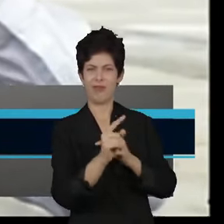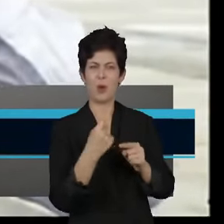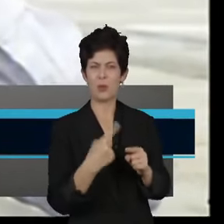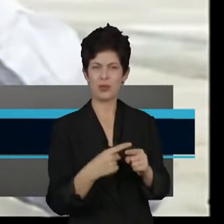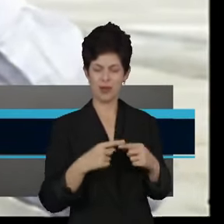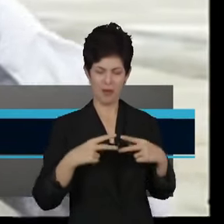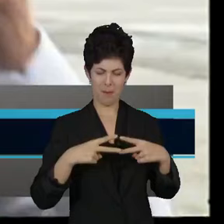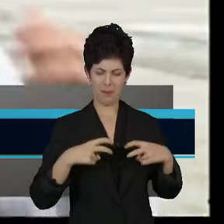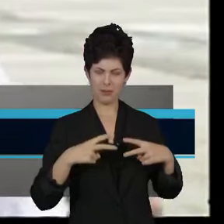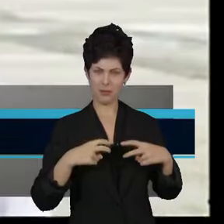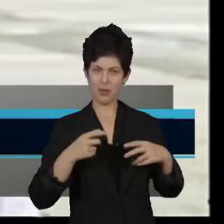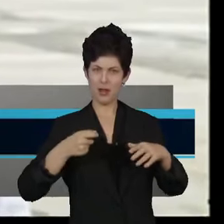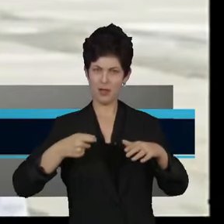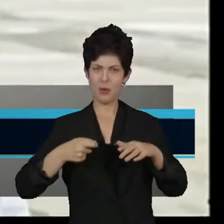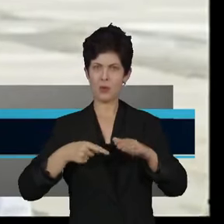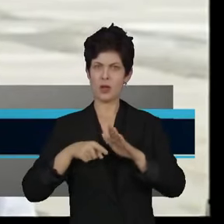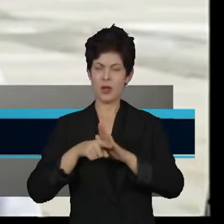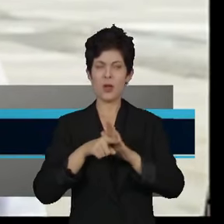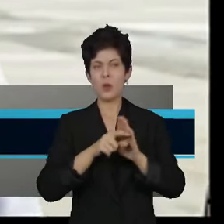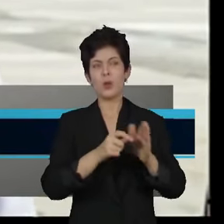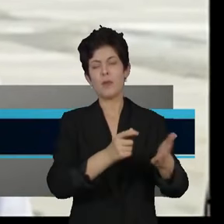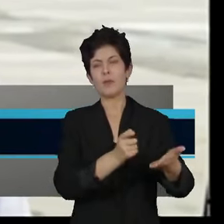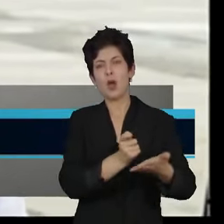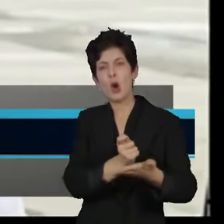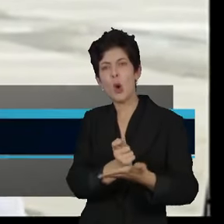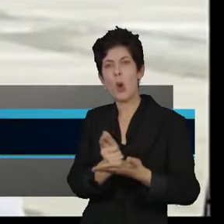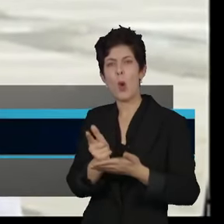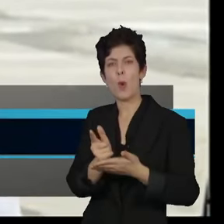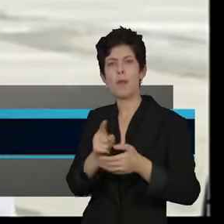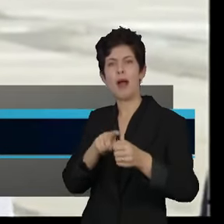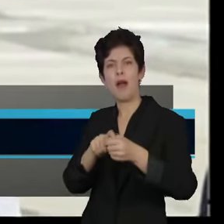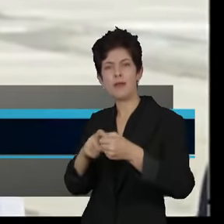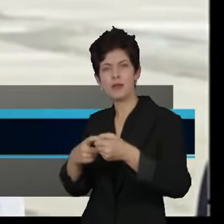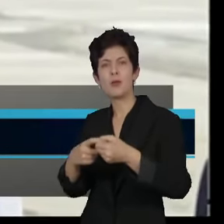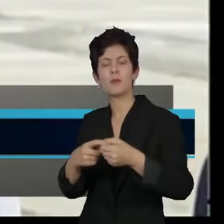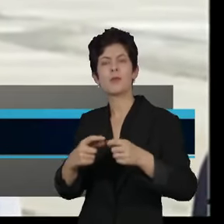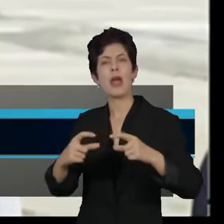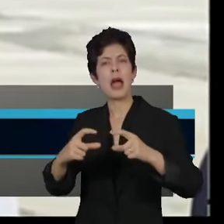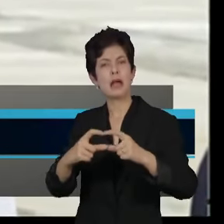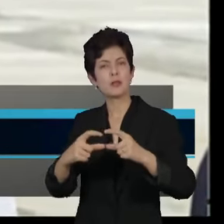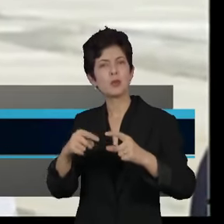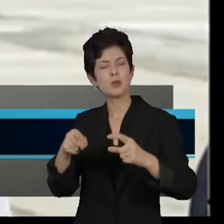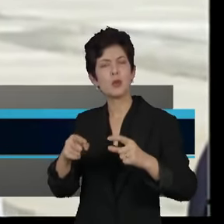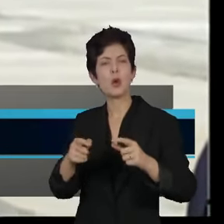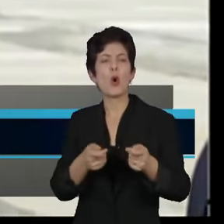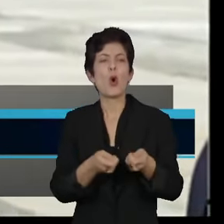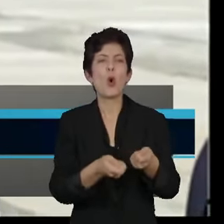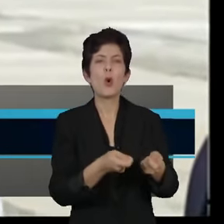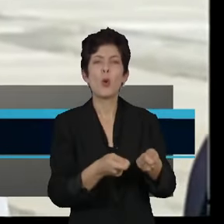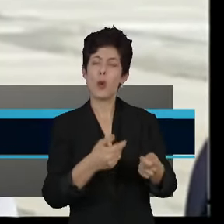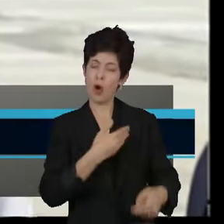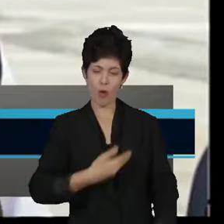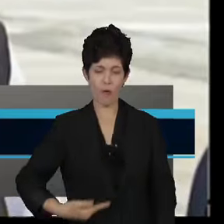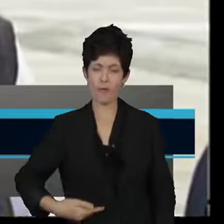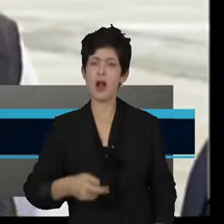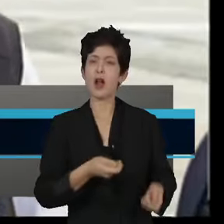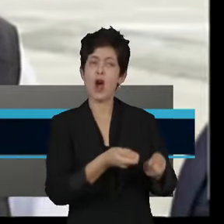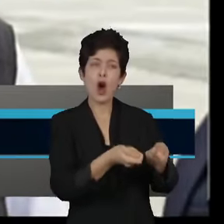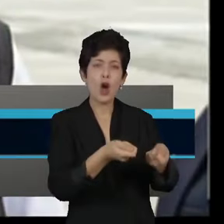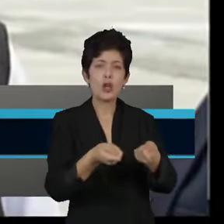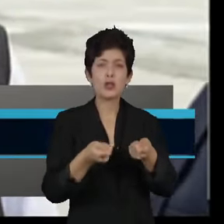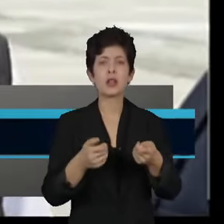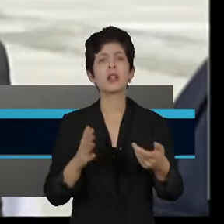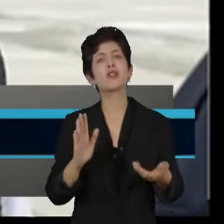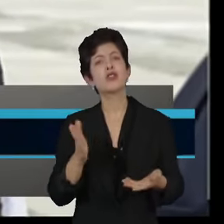a Petrobras, quando o investidor compra suas ações, ele sabe que quem é o controlador é o governo. Então ele já